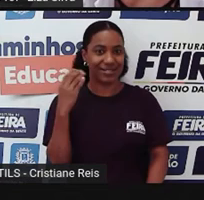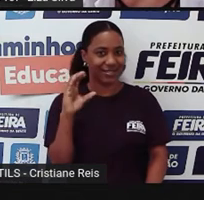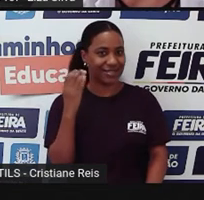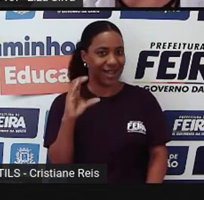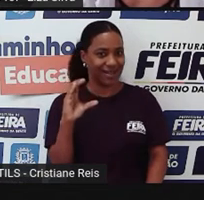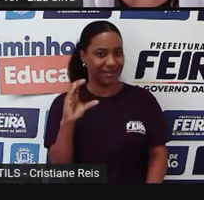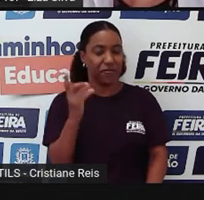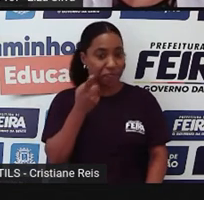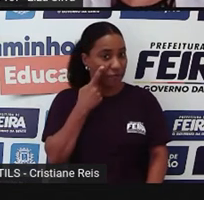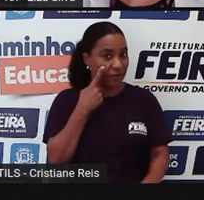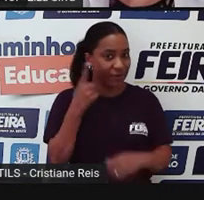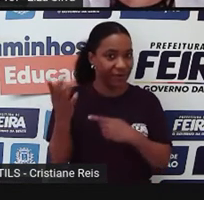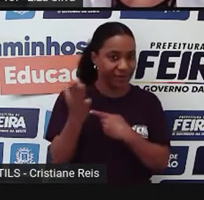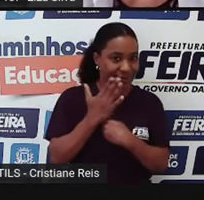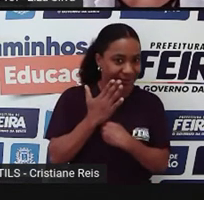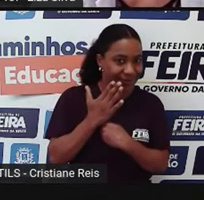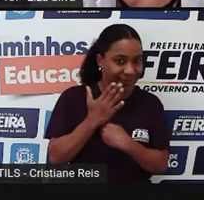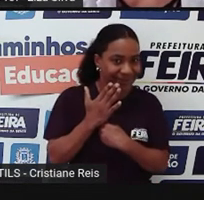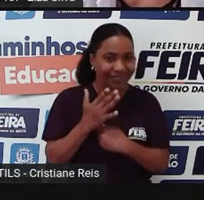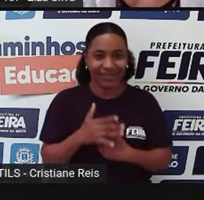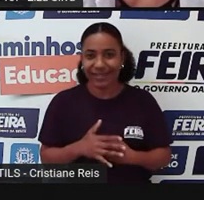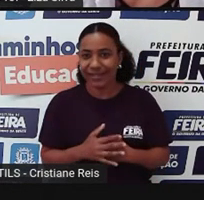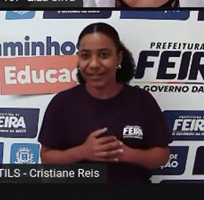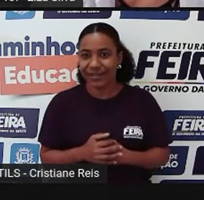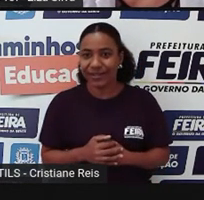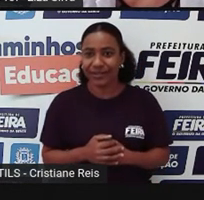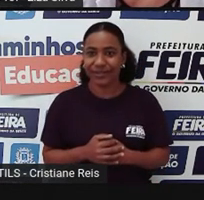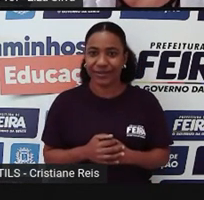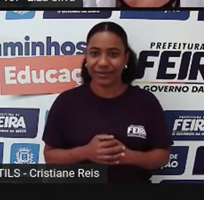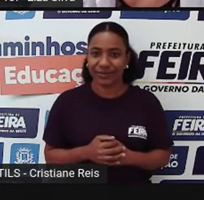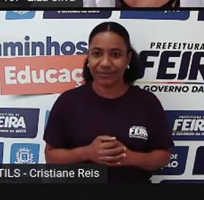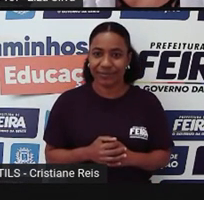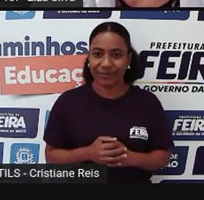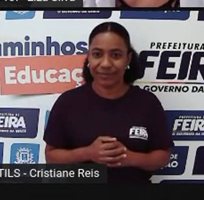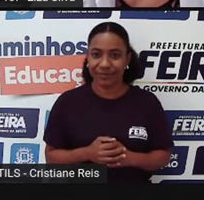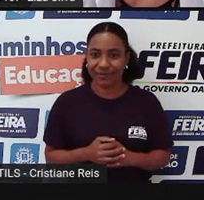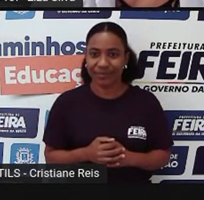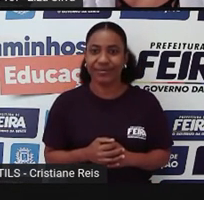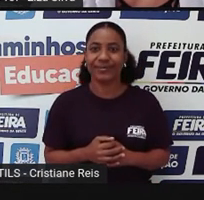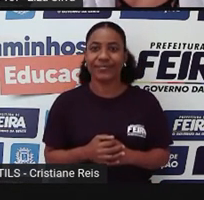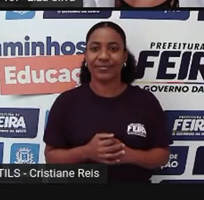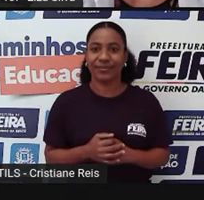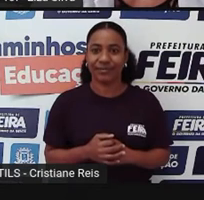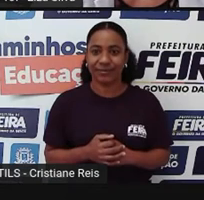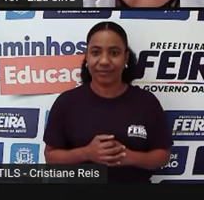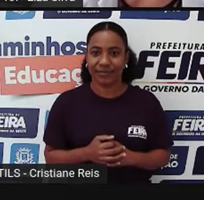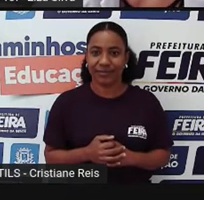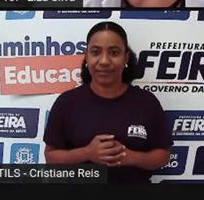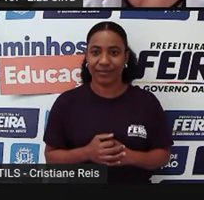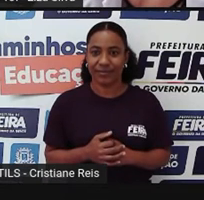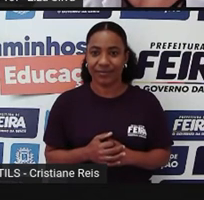me ajudar Ok Angry é inglês